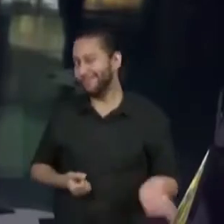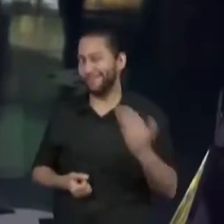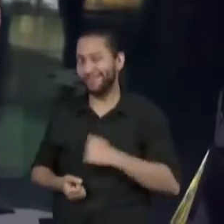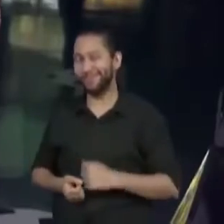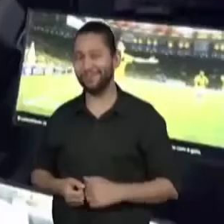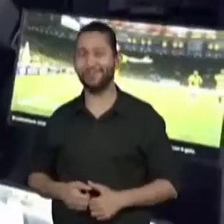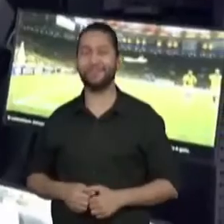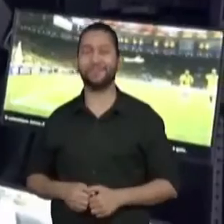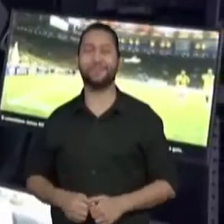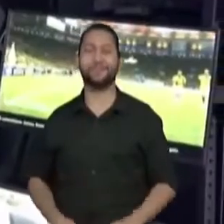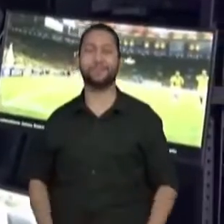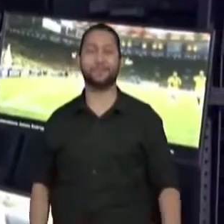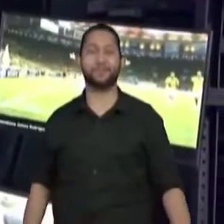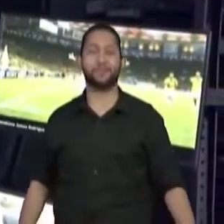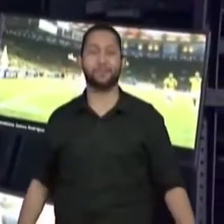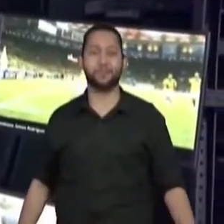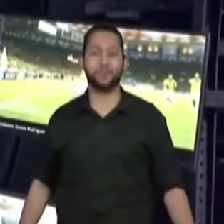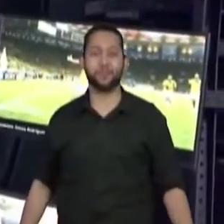sexto ano.